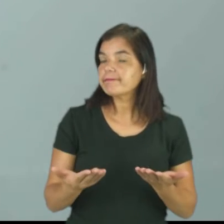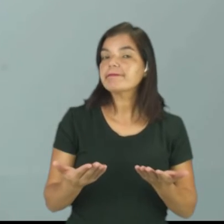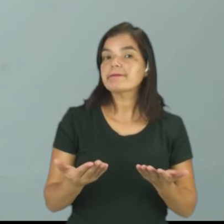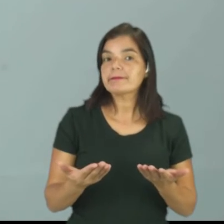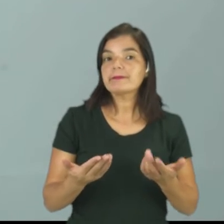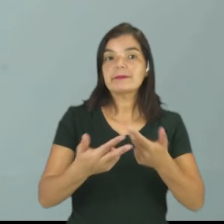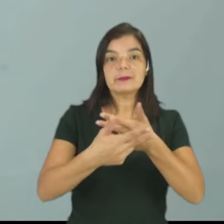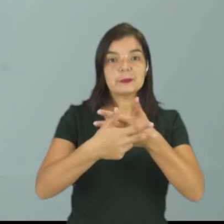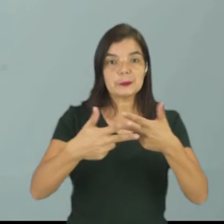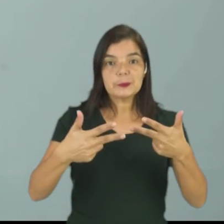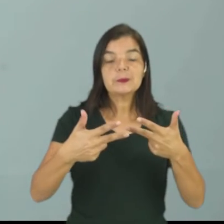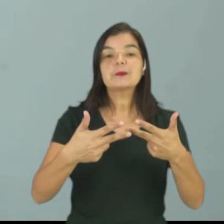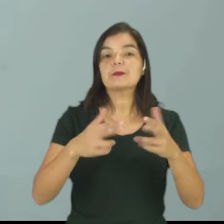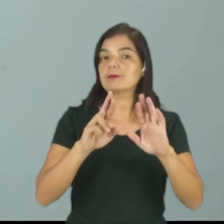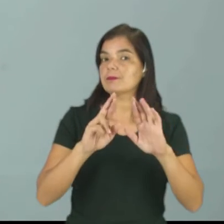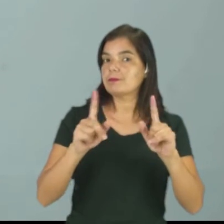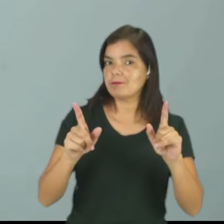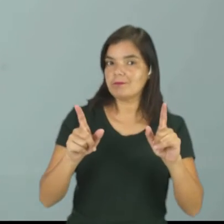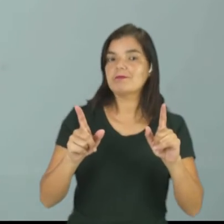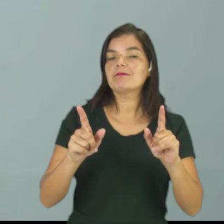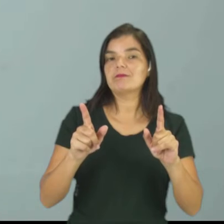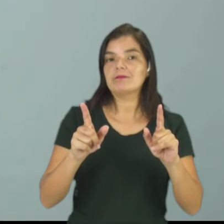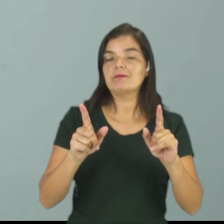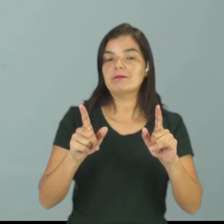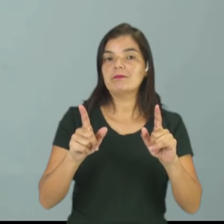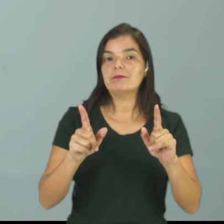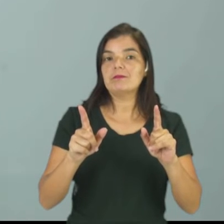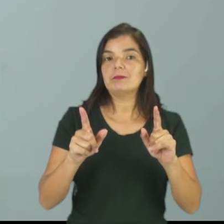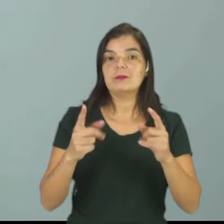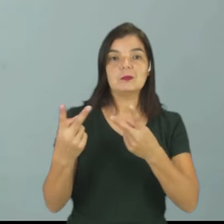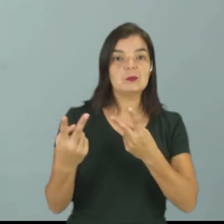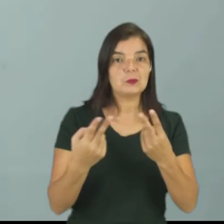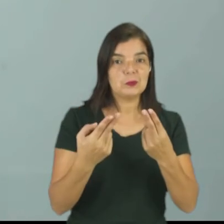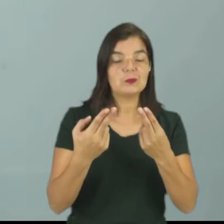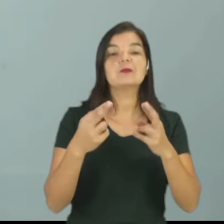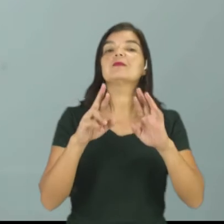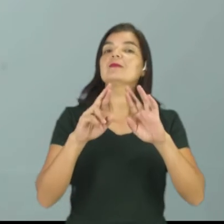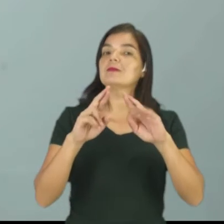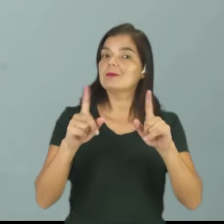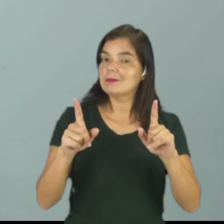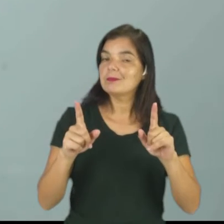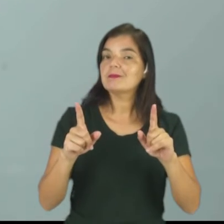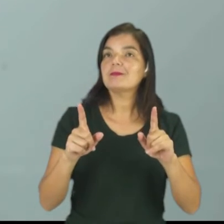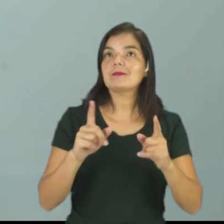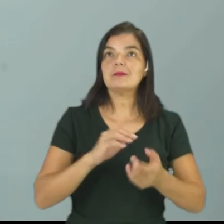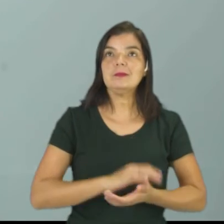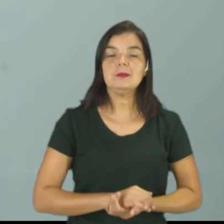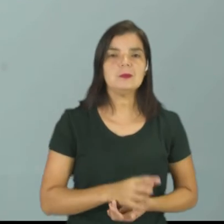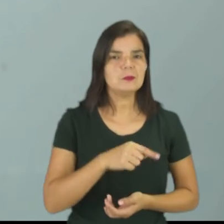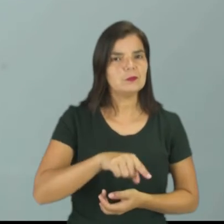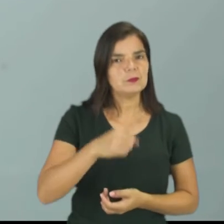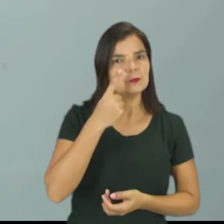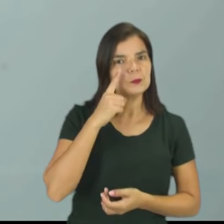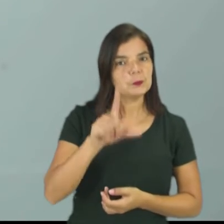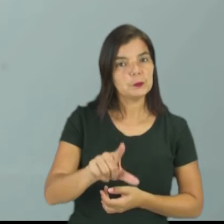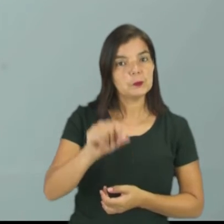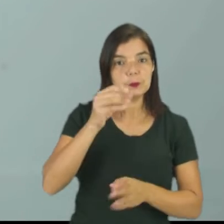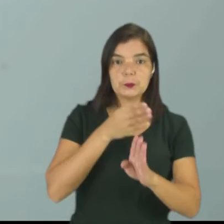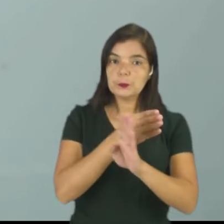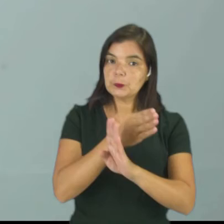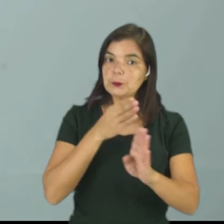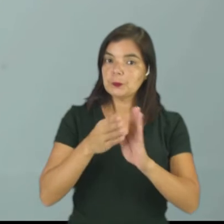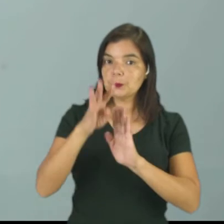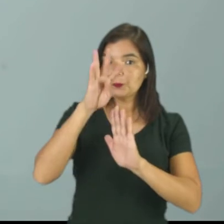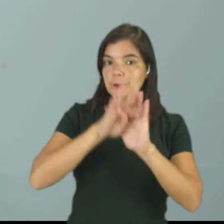são objetos diferentes, objetos iguais analisados, só que quando você escolhe uma modalidade